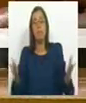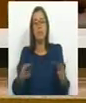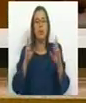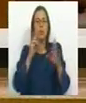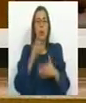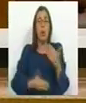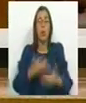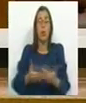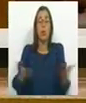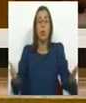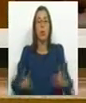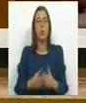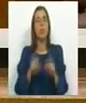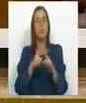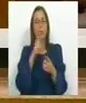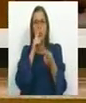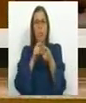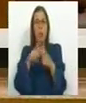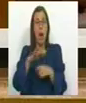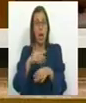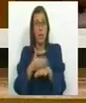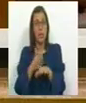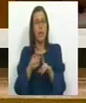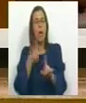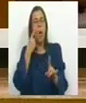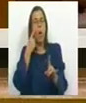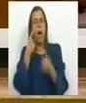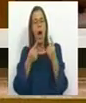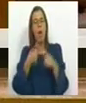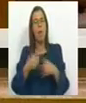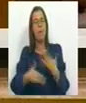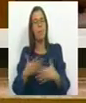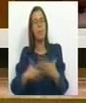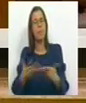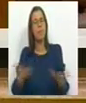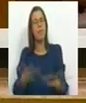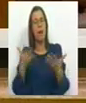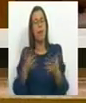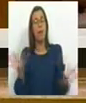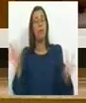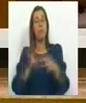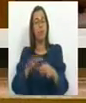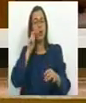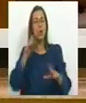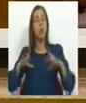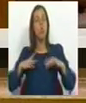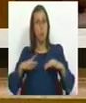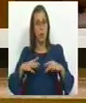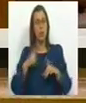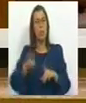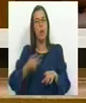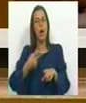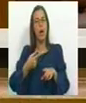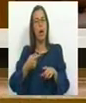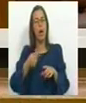espero que continue a ser, um dos poucos setores que experimentava algum dinamismo, sobretudo associado ao turismo e ao